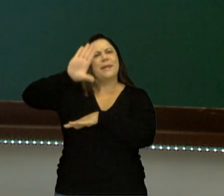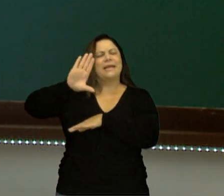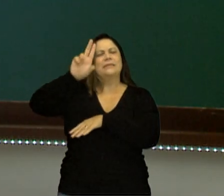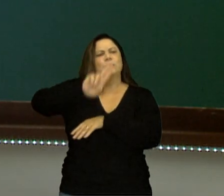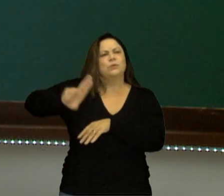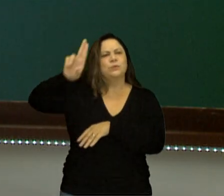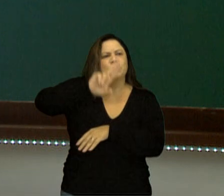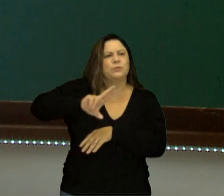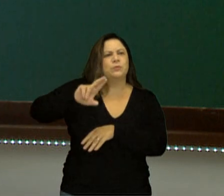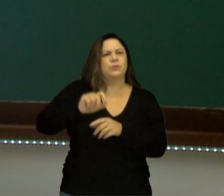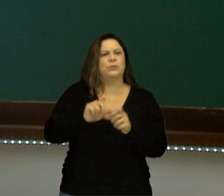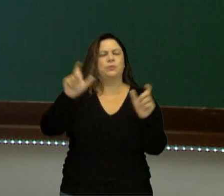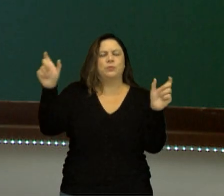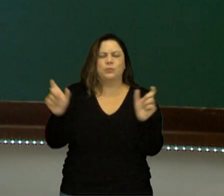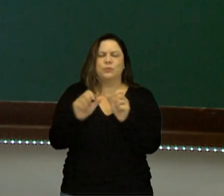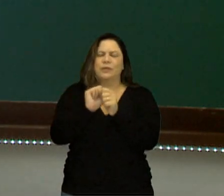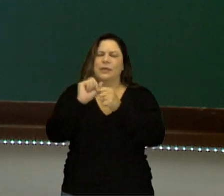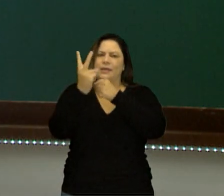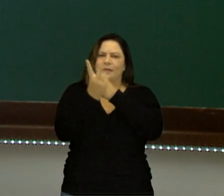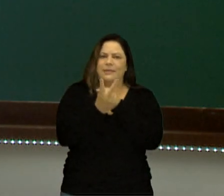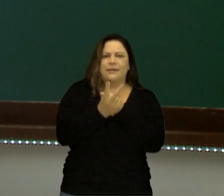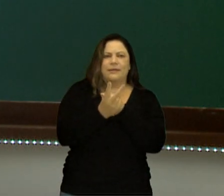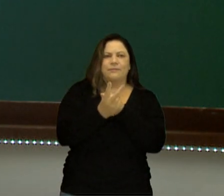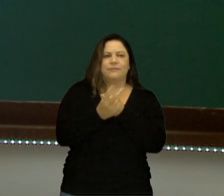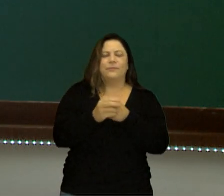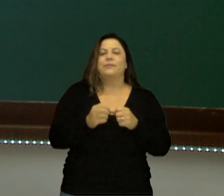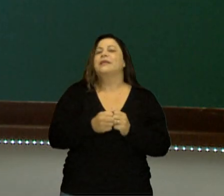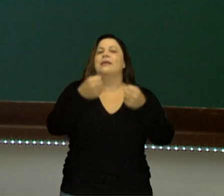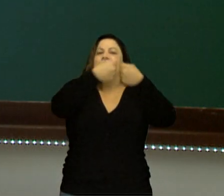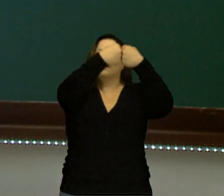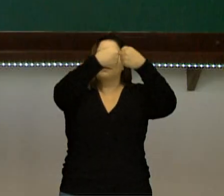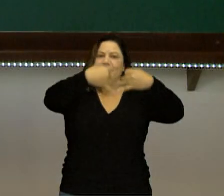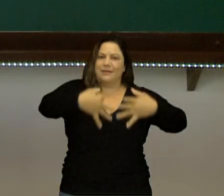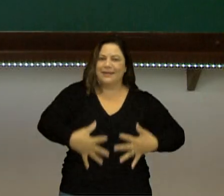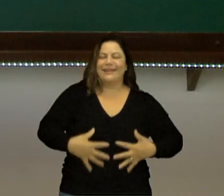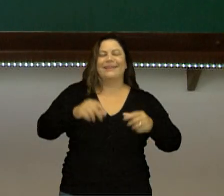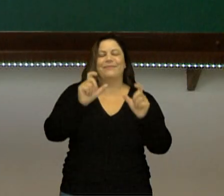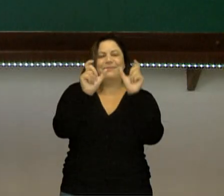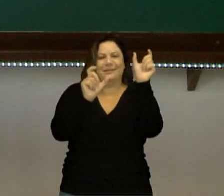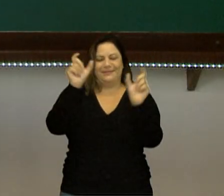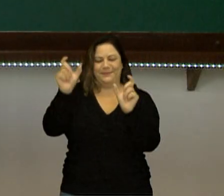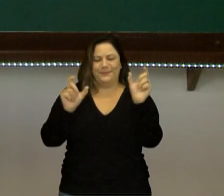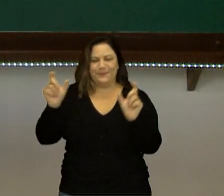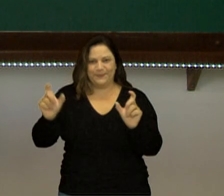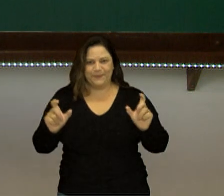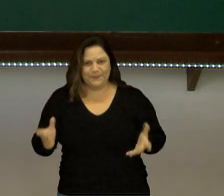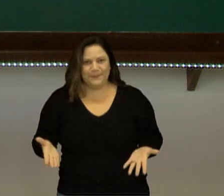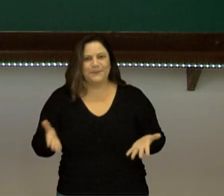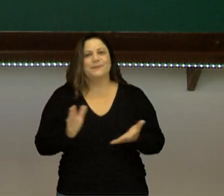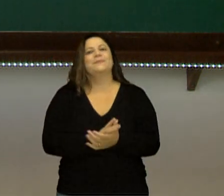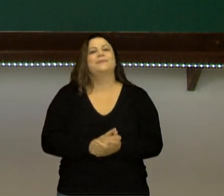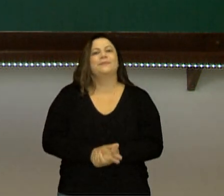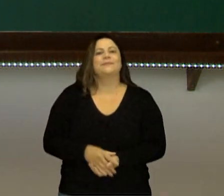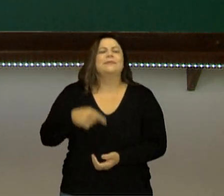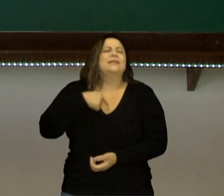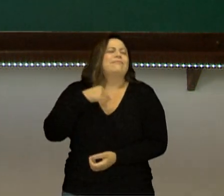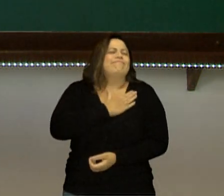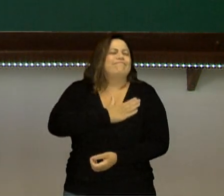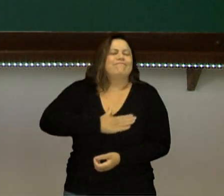ali, né? Tempo, modo. Vamos ver então essas circunstâncias que eles estão exprimindo. Acompanhem comigo ali.